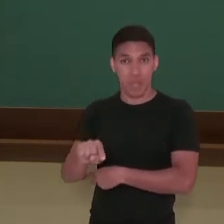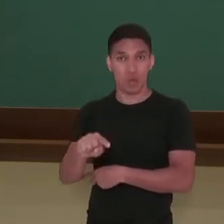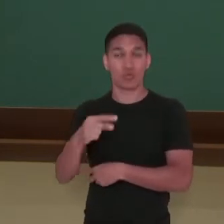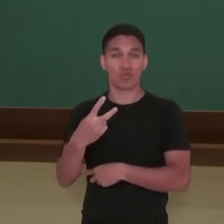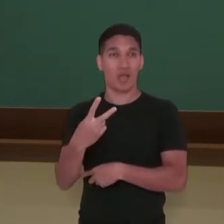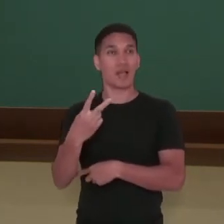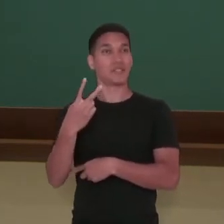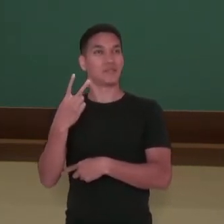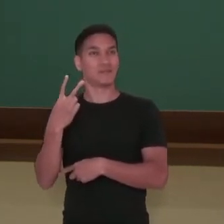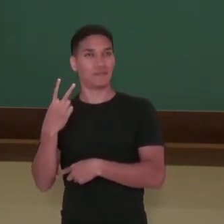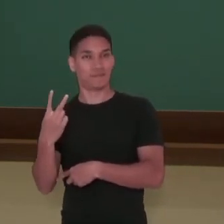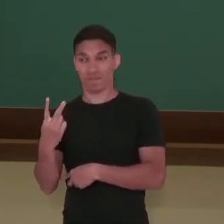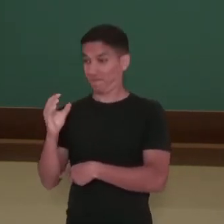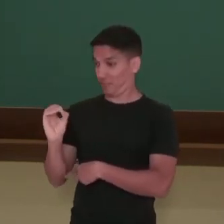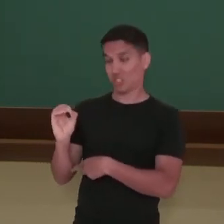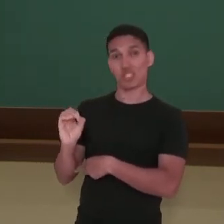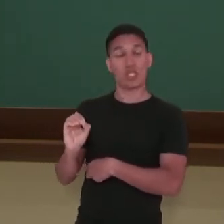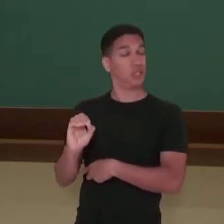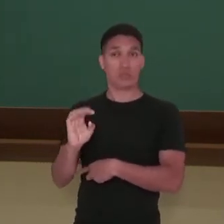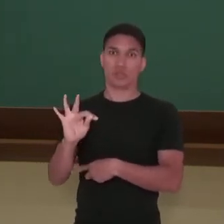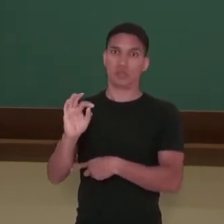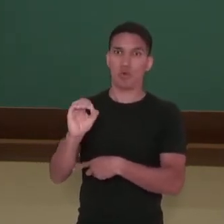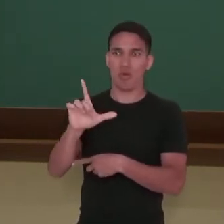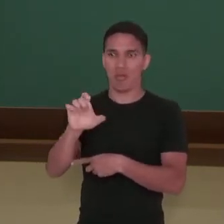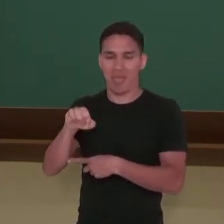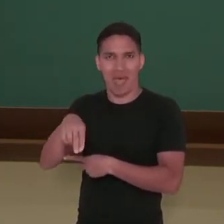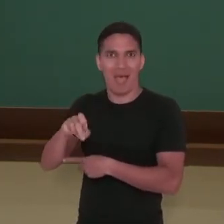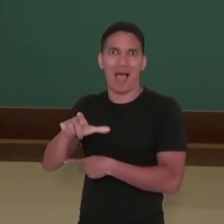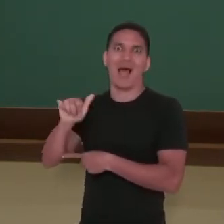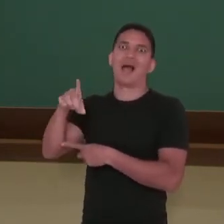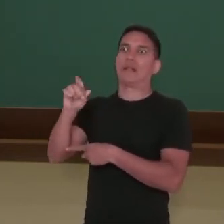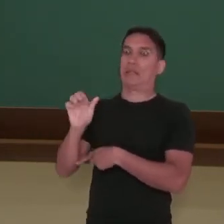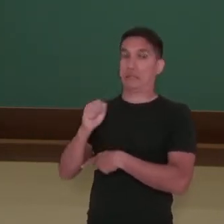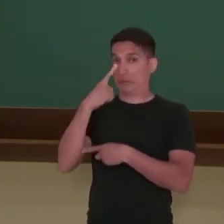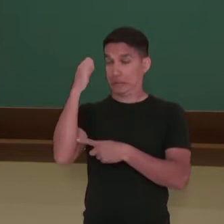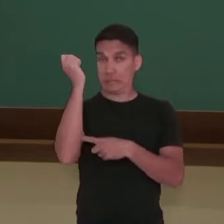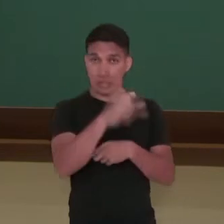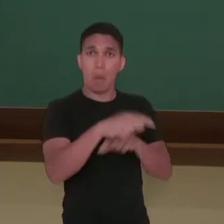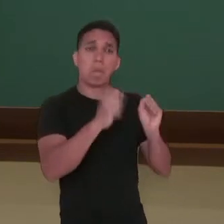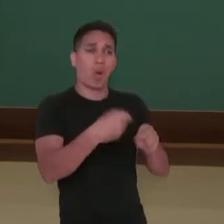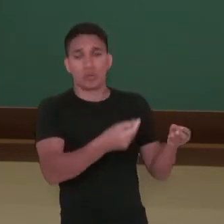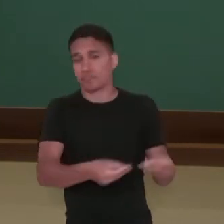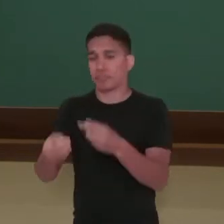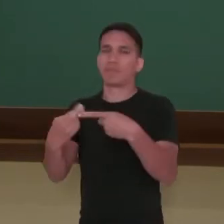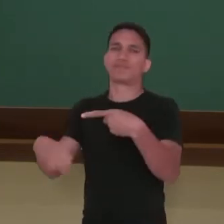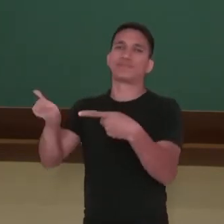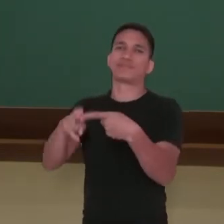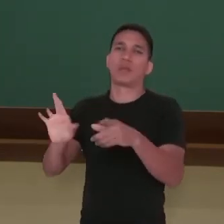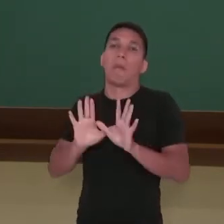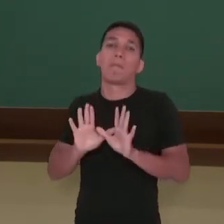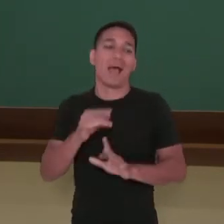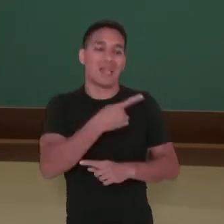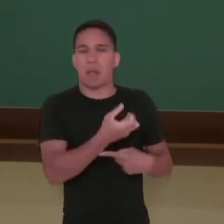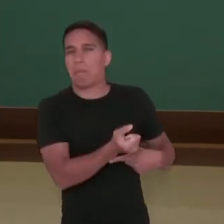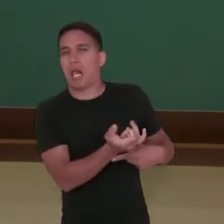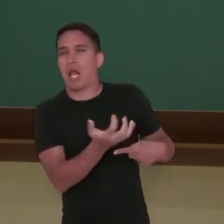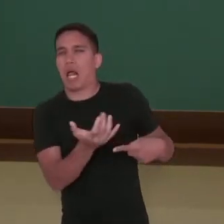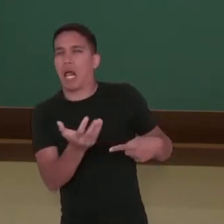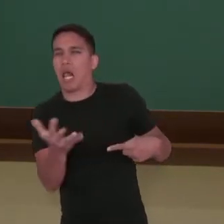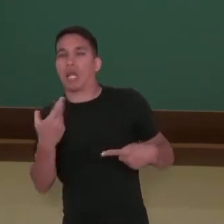11.355.222 toneladas de lixo que poderiam ir direto para a reciclagem. Mas desse valor absurdo,